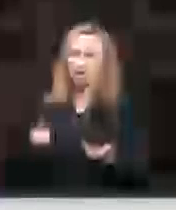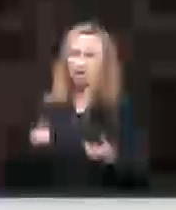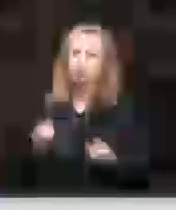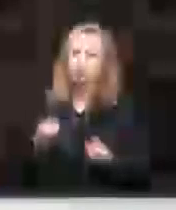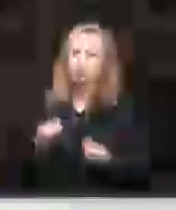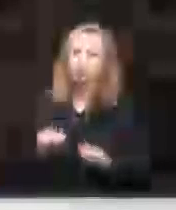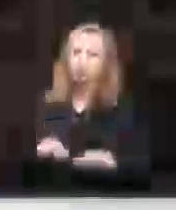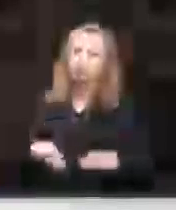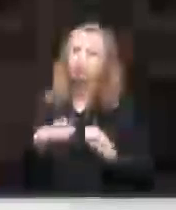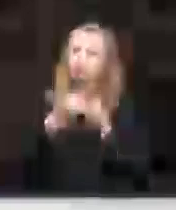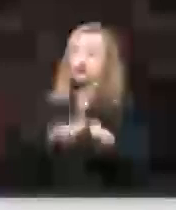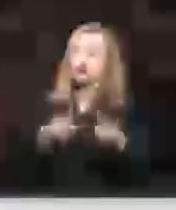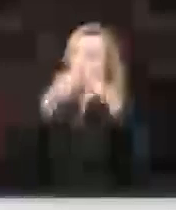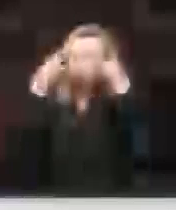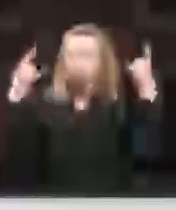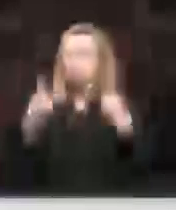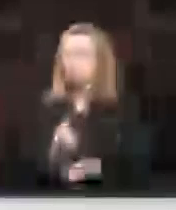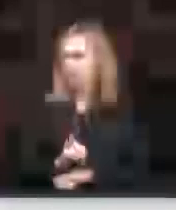ceifando direitos,